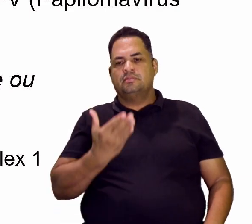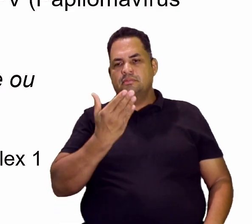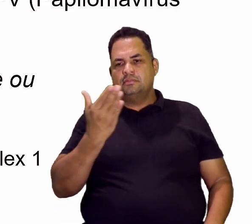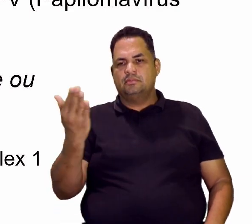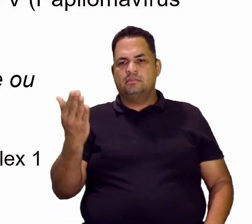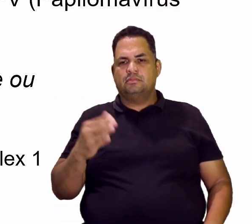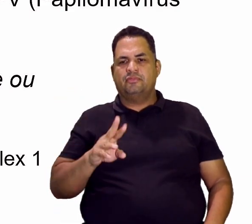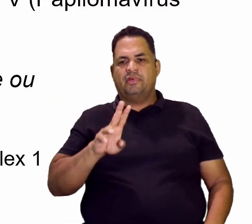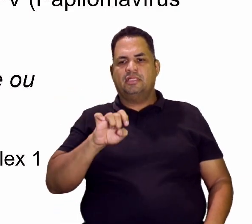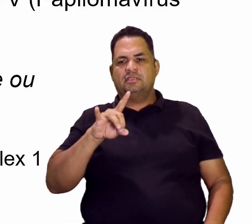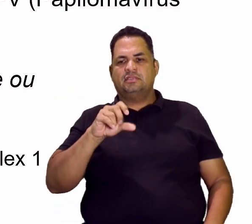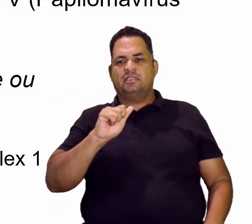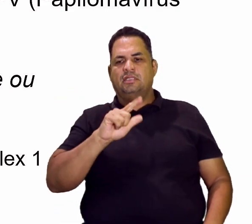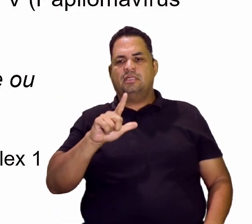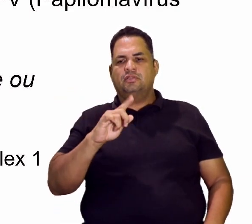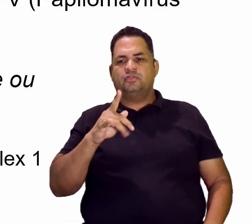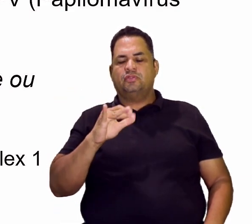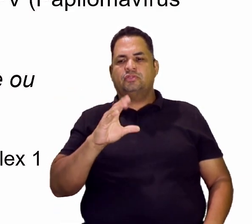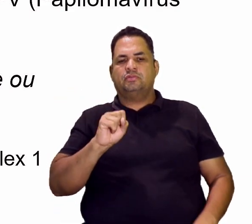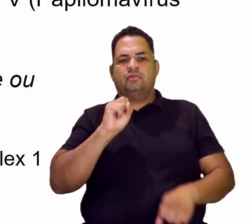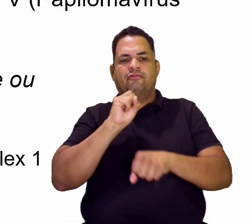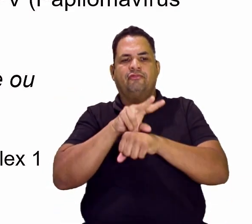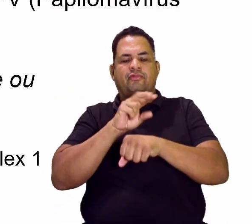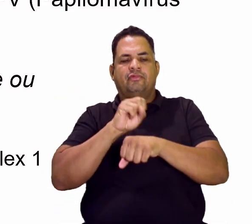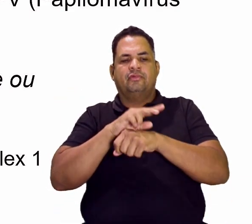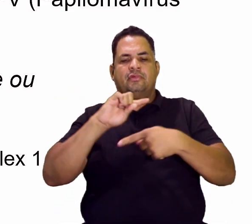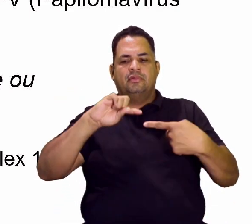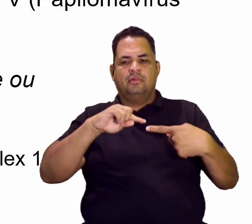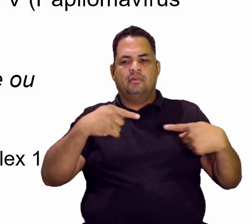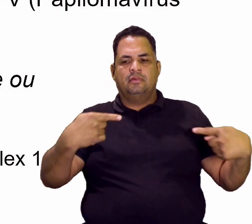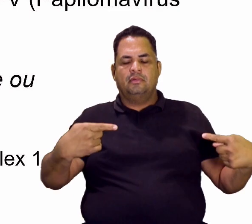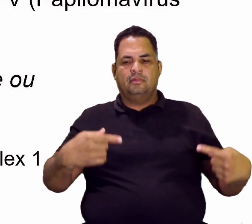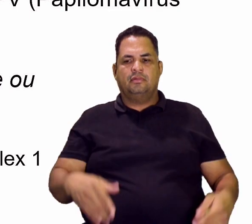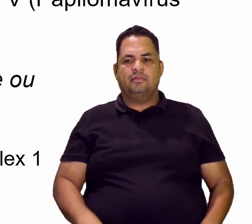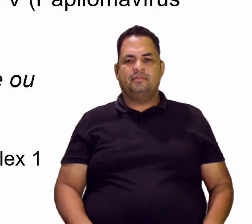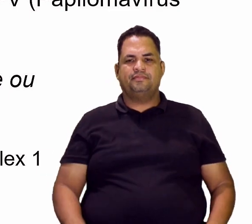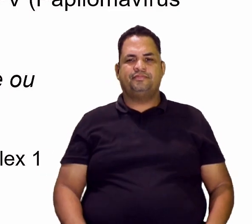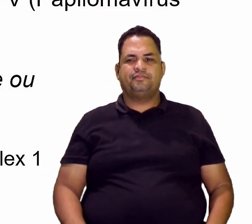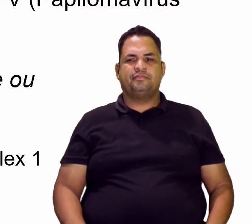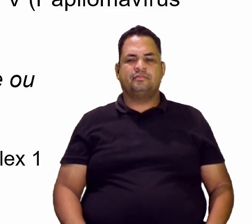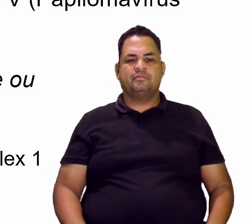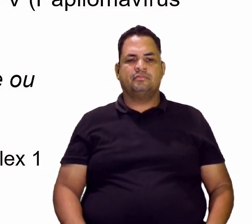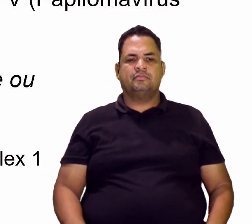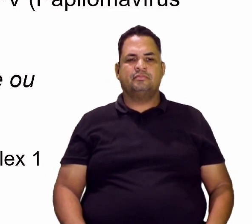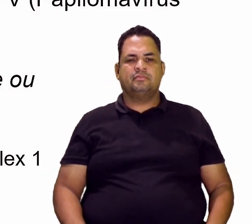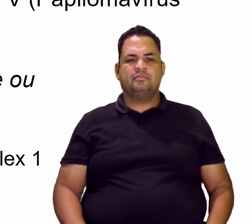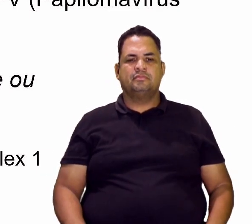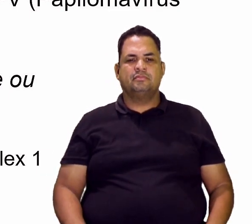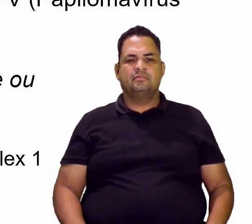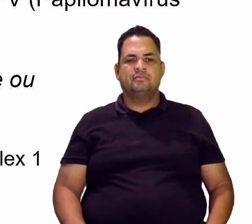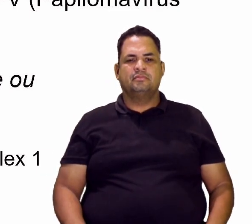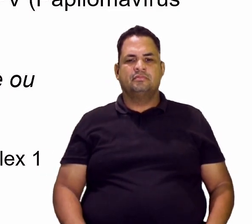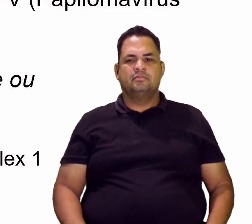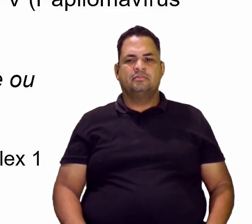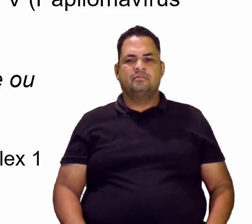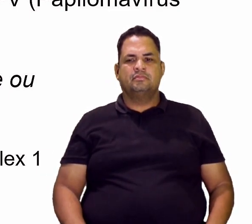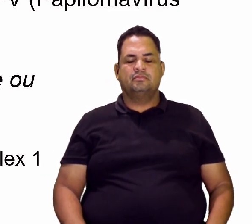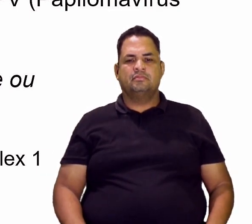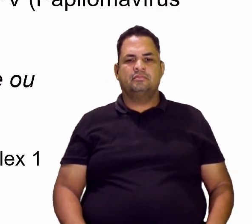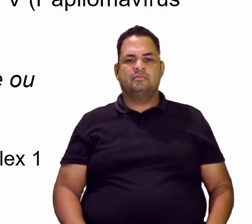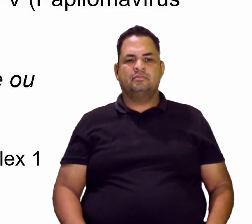varicela zoster, causada ou provocada por um vírus também de RNA. Aí nós temos o